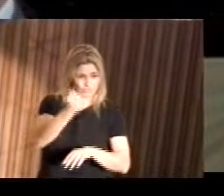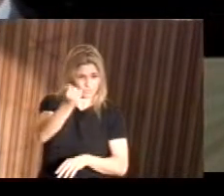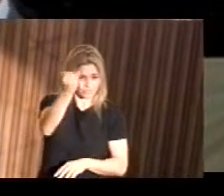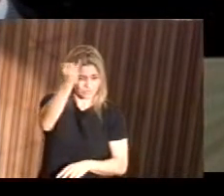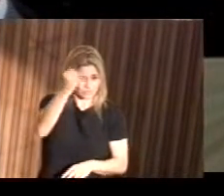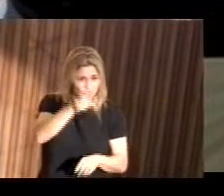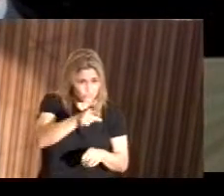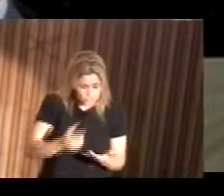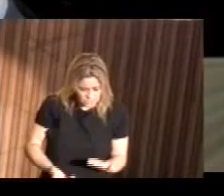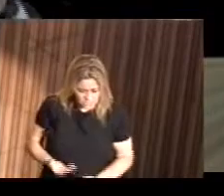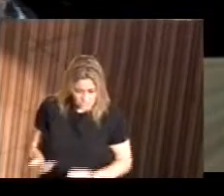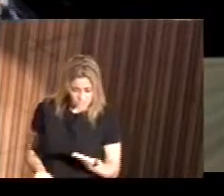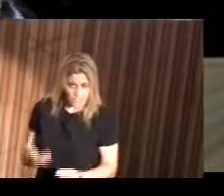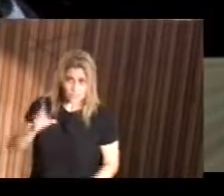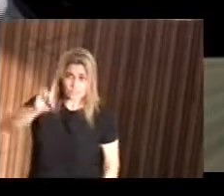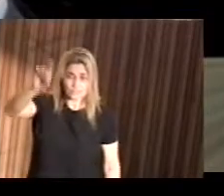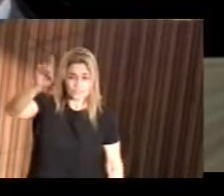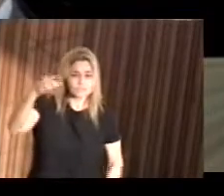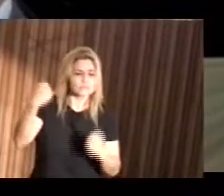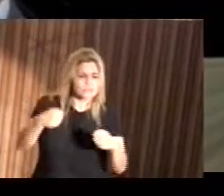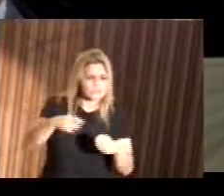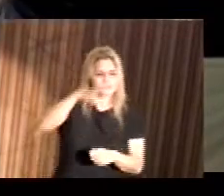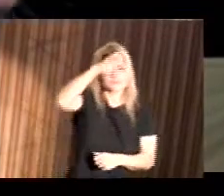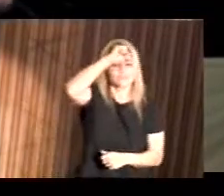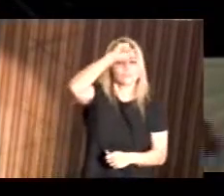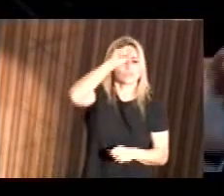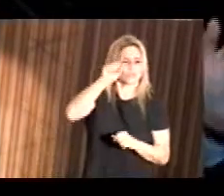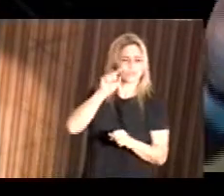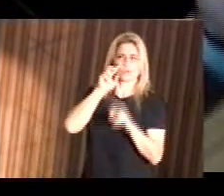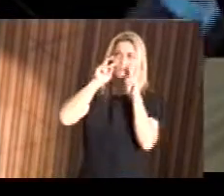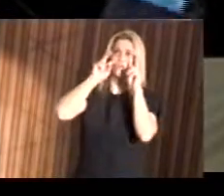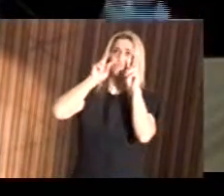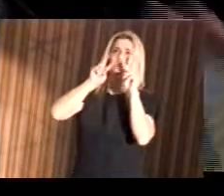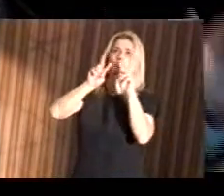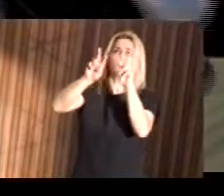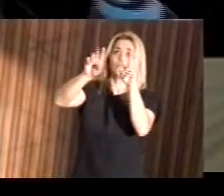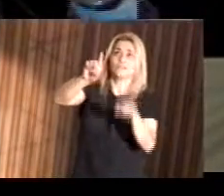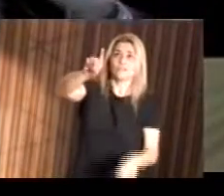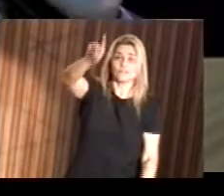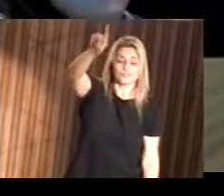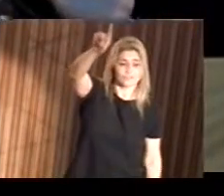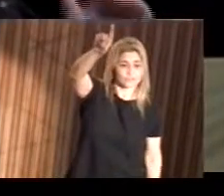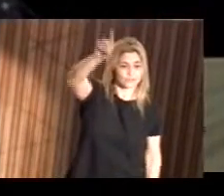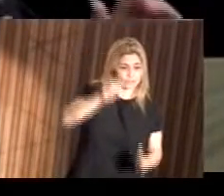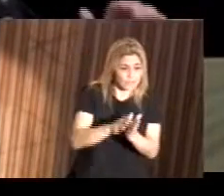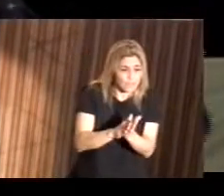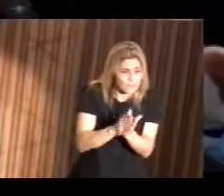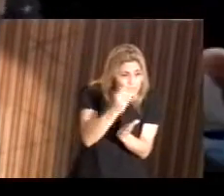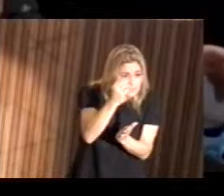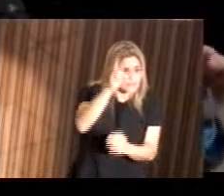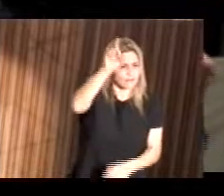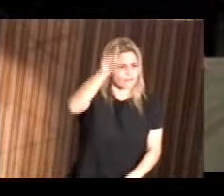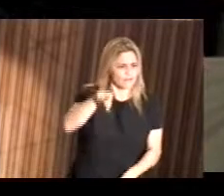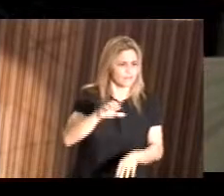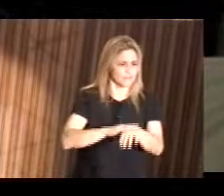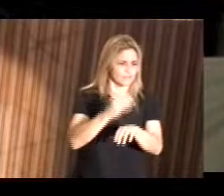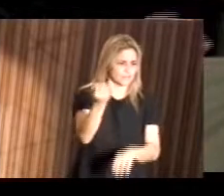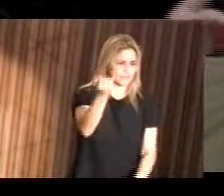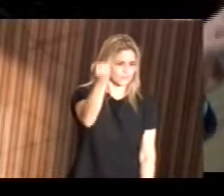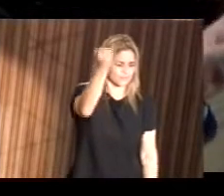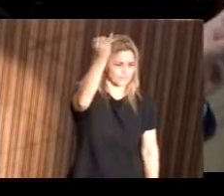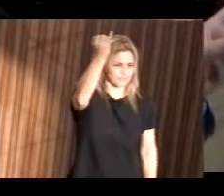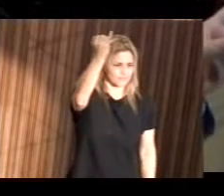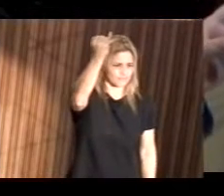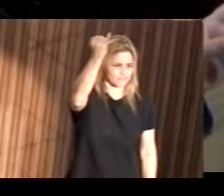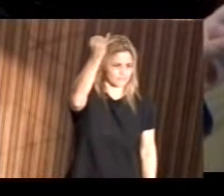servos de Deus, temos que aprender a olhar todas essas ideologias à luz da palavra de Deus e filtrá-las,